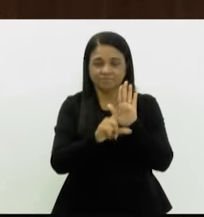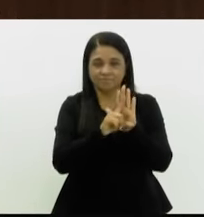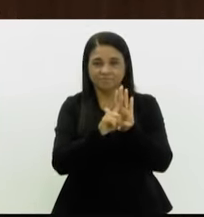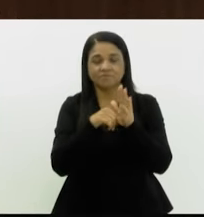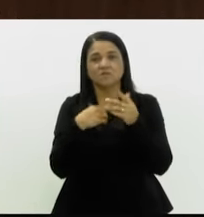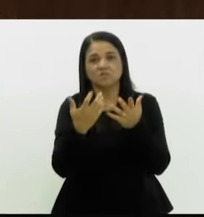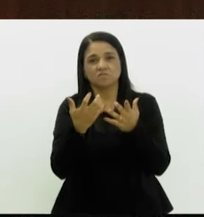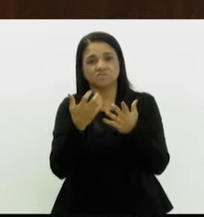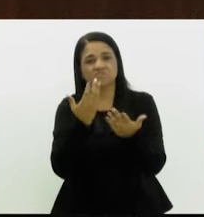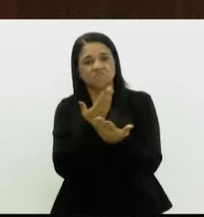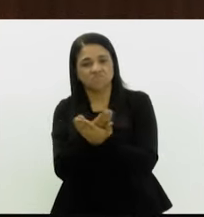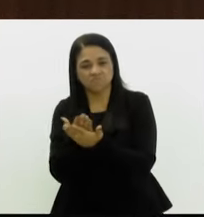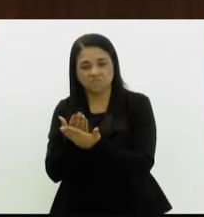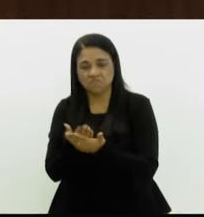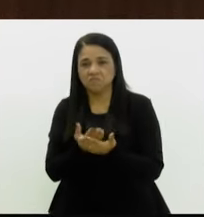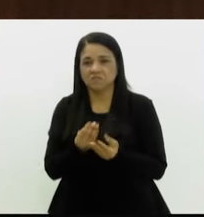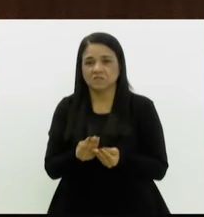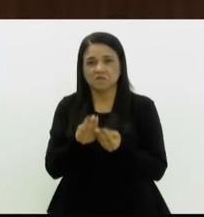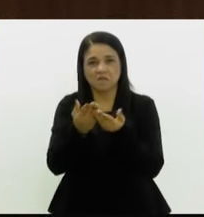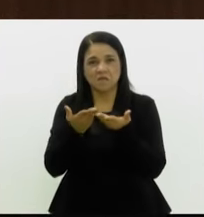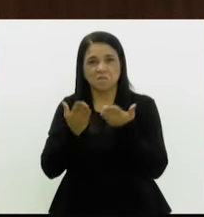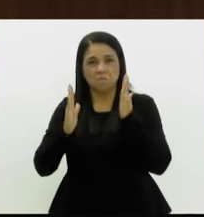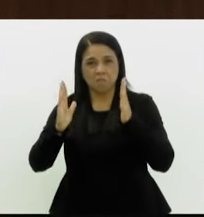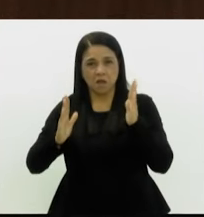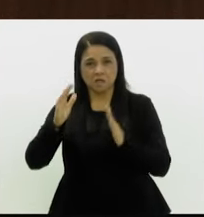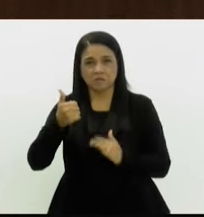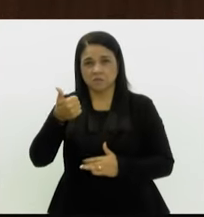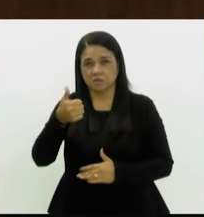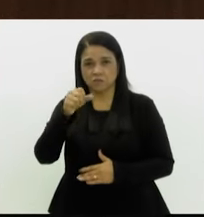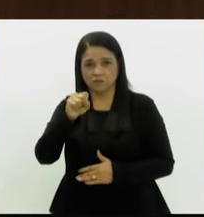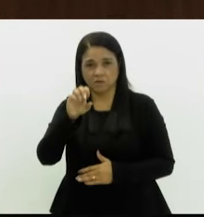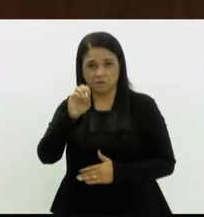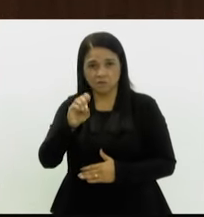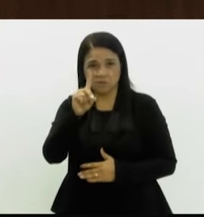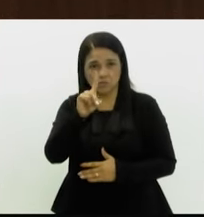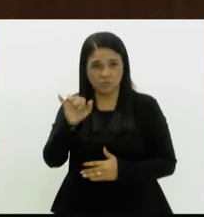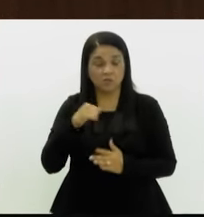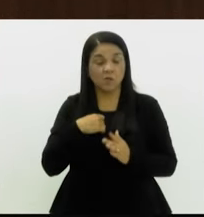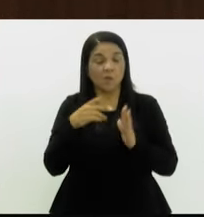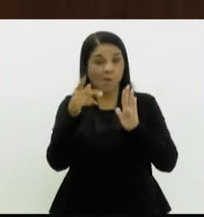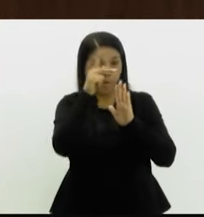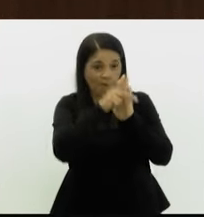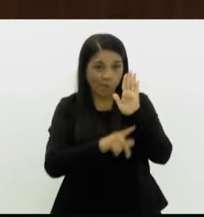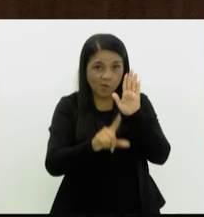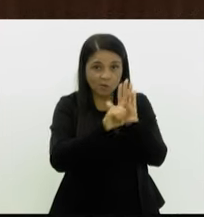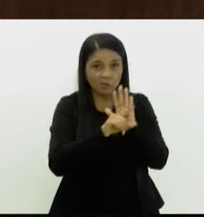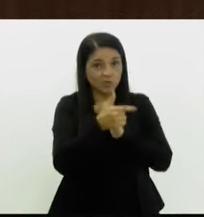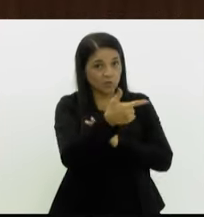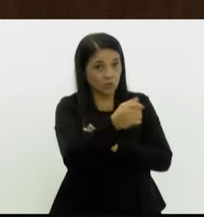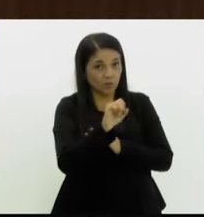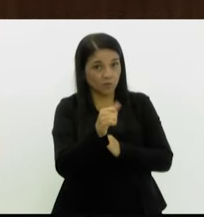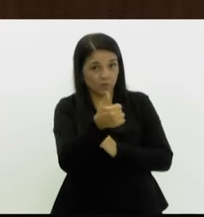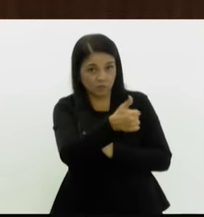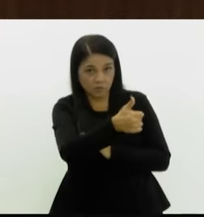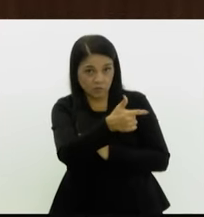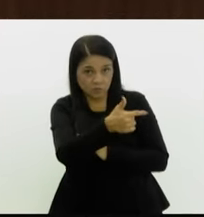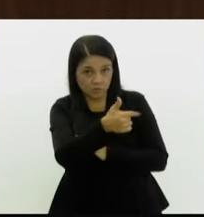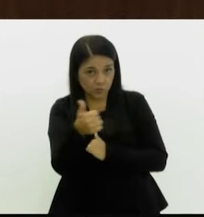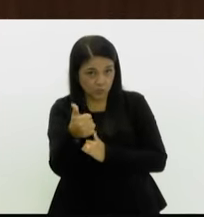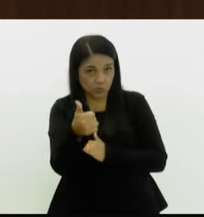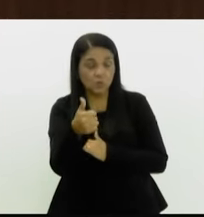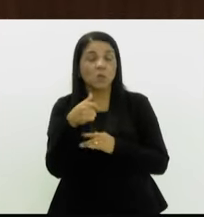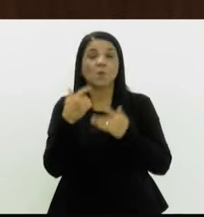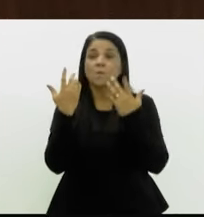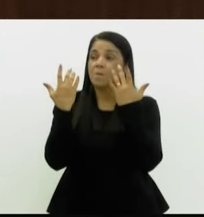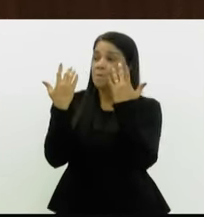seja entregue nesse prazo de 180 dias, lembrando que o projeto é de 2021, mas também